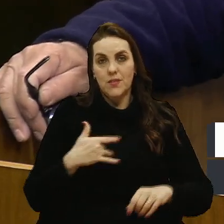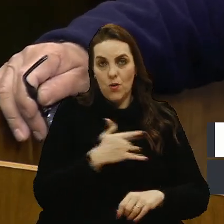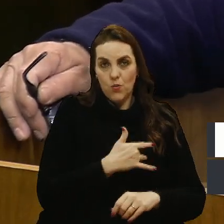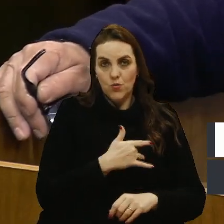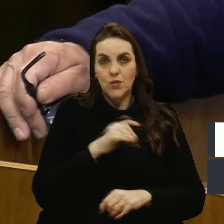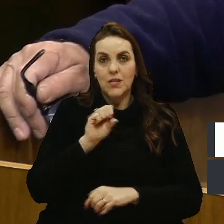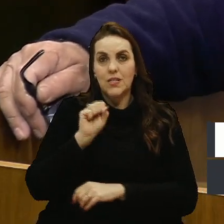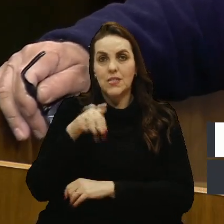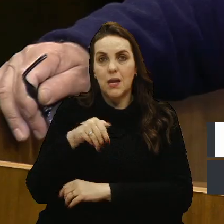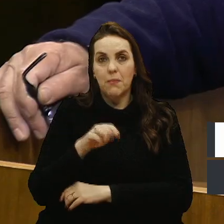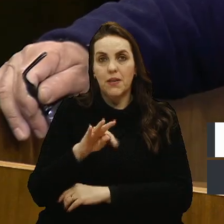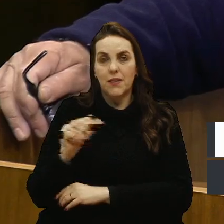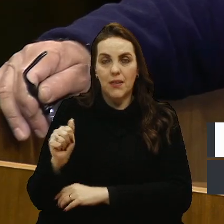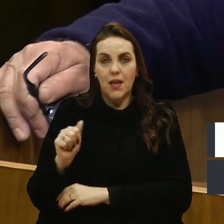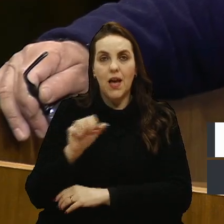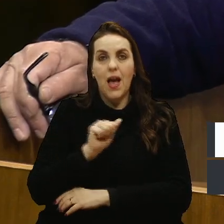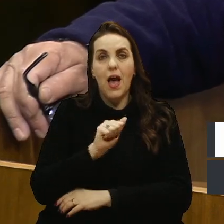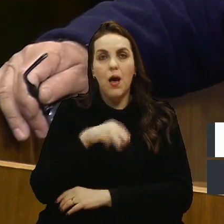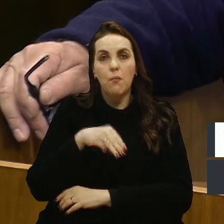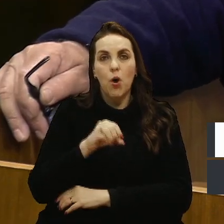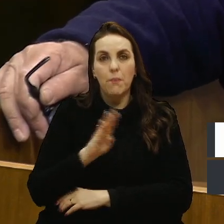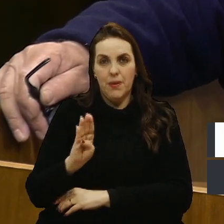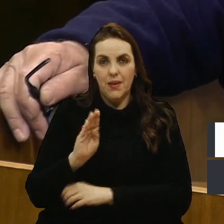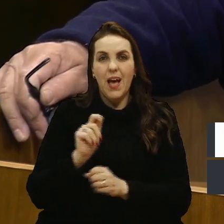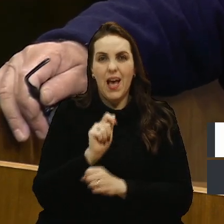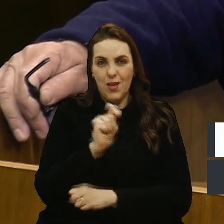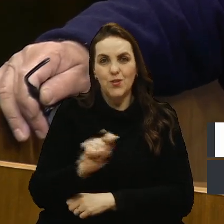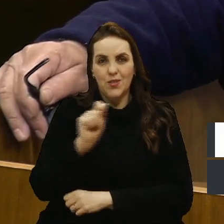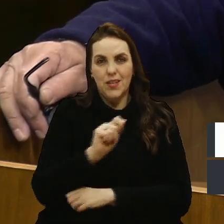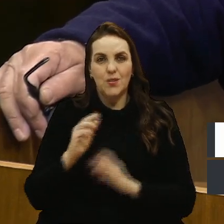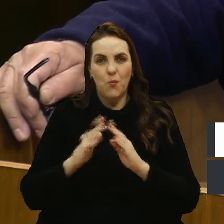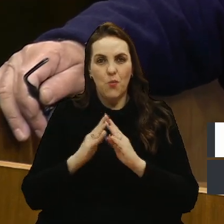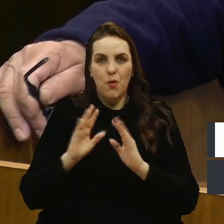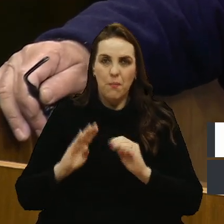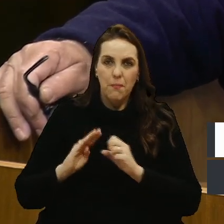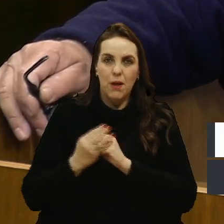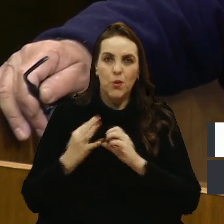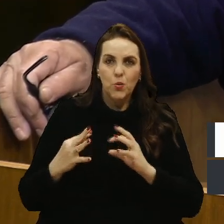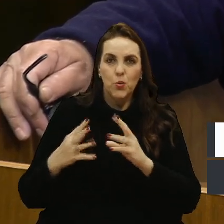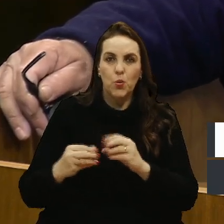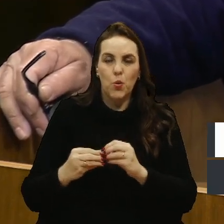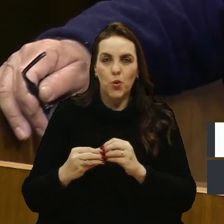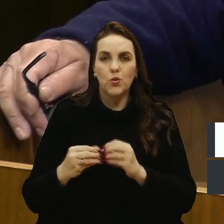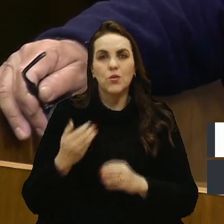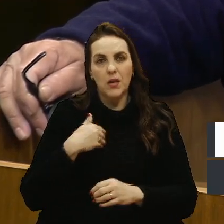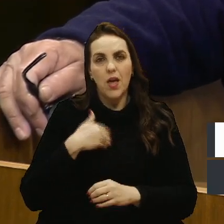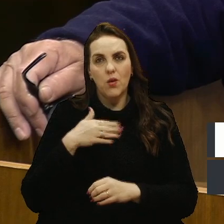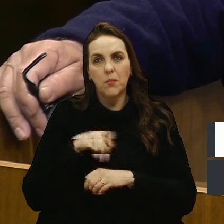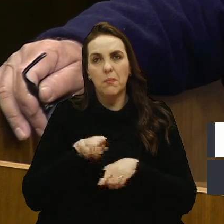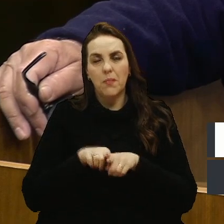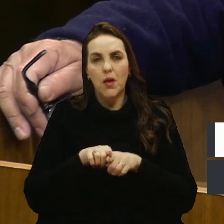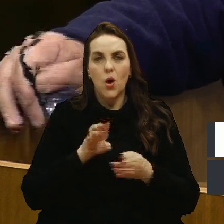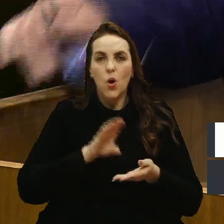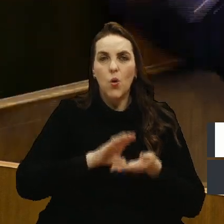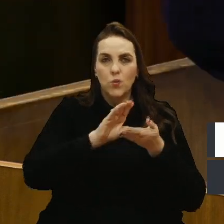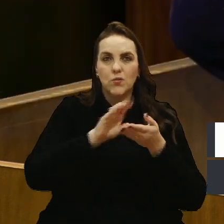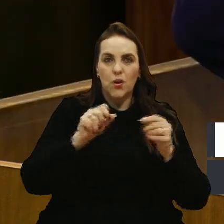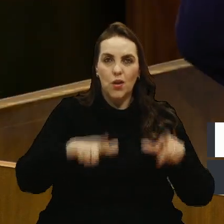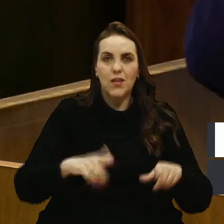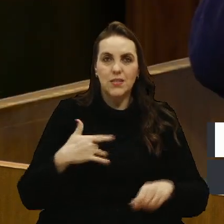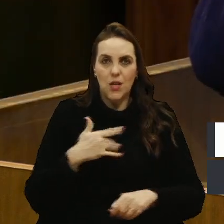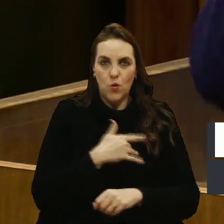a MOB, né? Eu participei de muitas reuniões do Conselho Local da Saúde, a Zita, presidente do bairro,